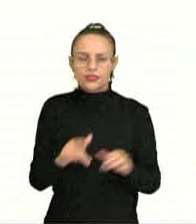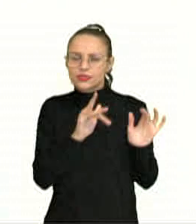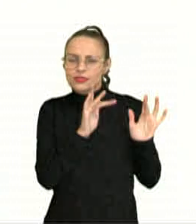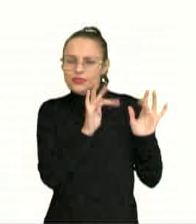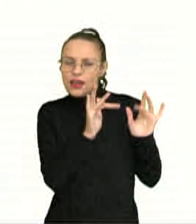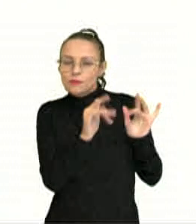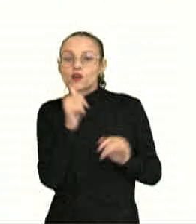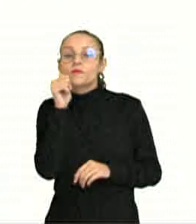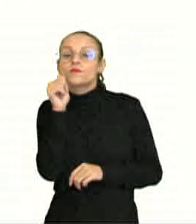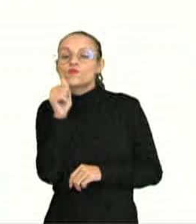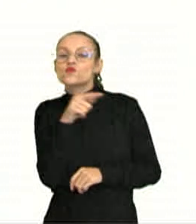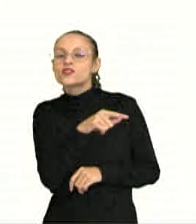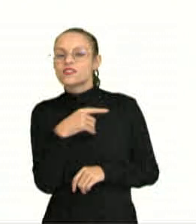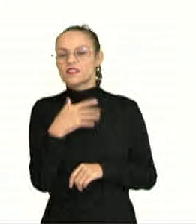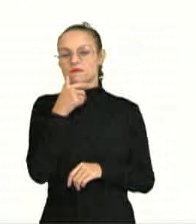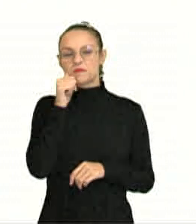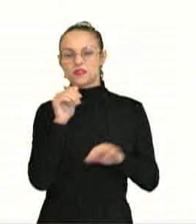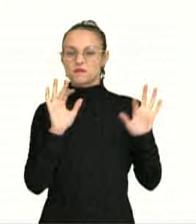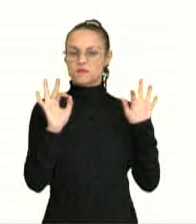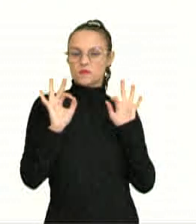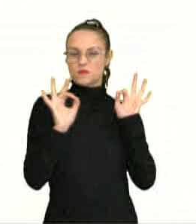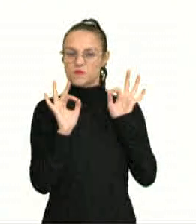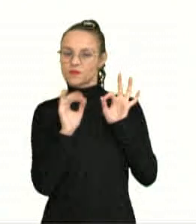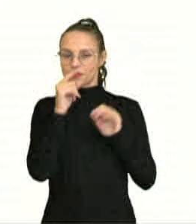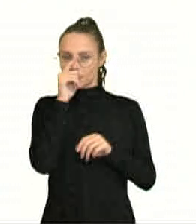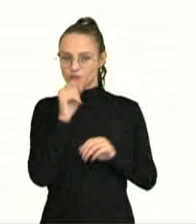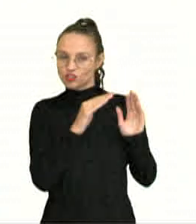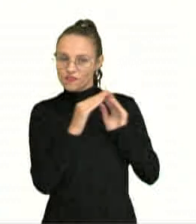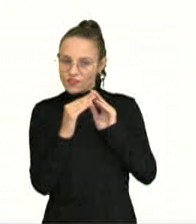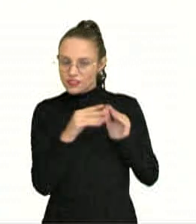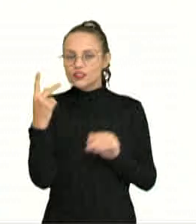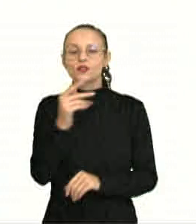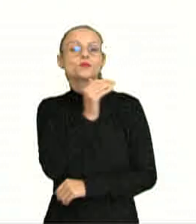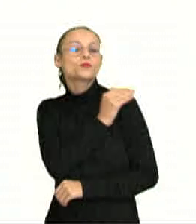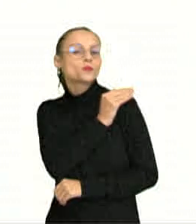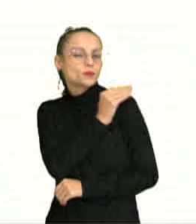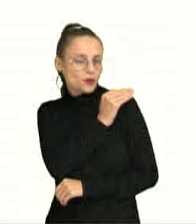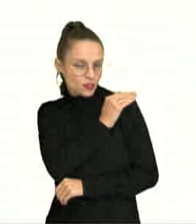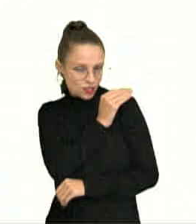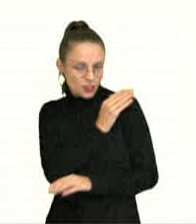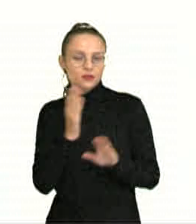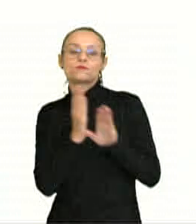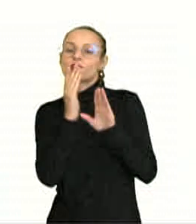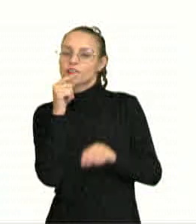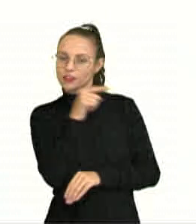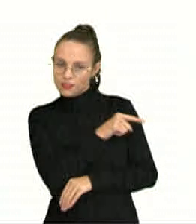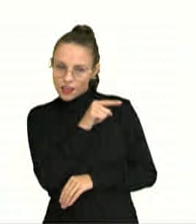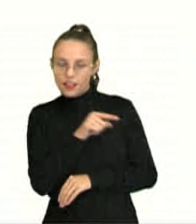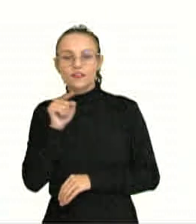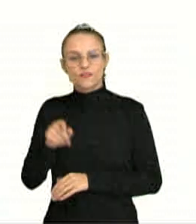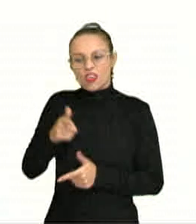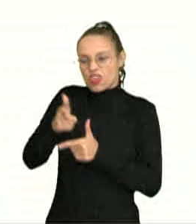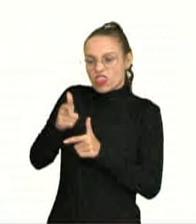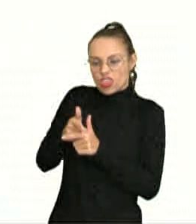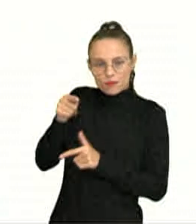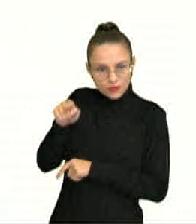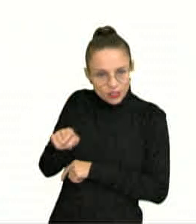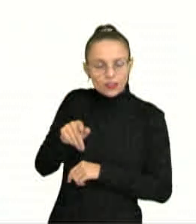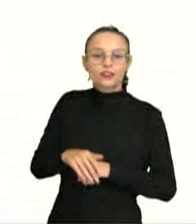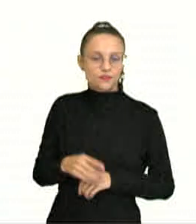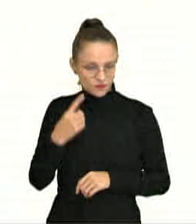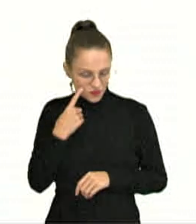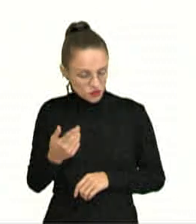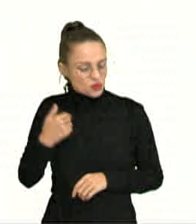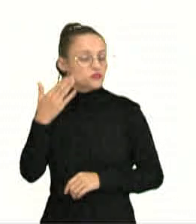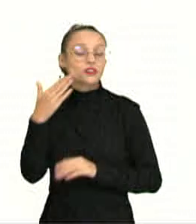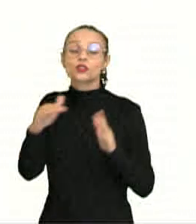Namorava uma filhinha do papai, que era vizinha dos seus padrinhos. E por causa dela, levou uma bronca deles. Viu como